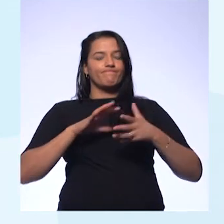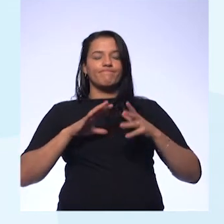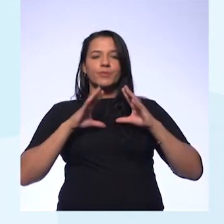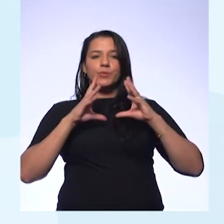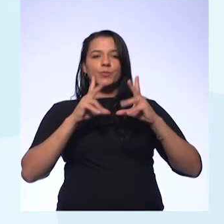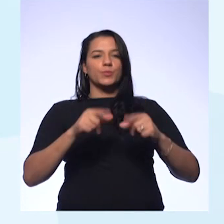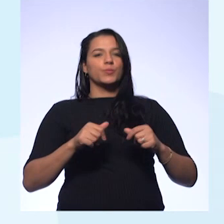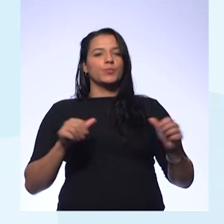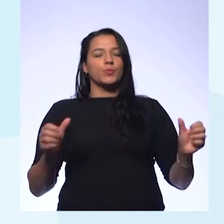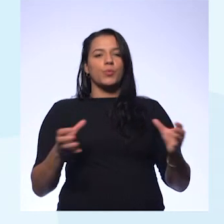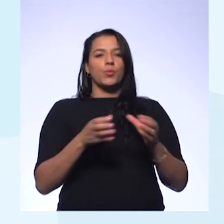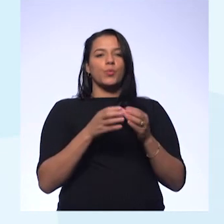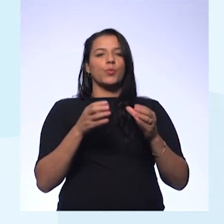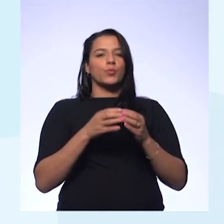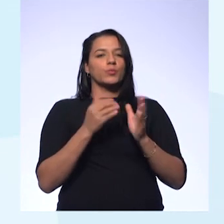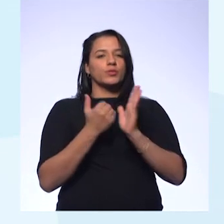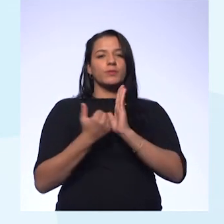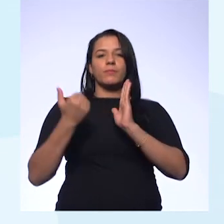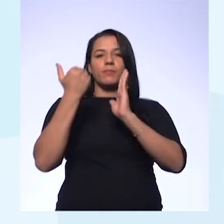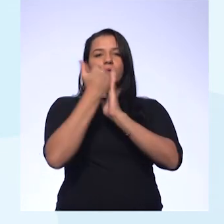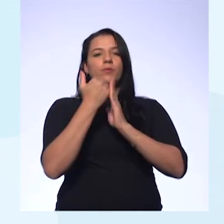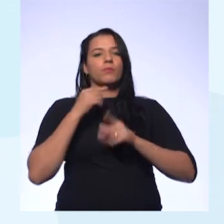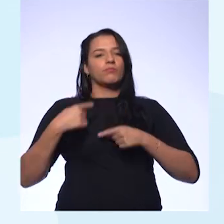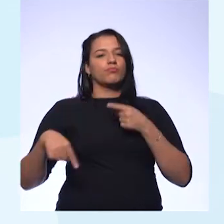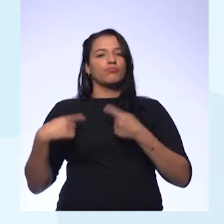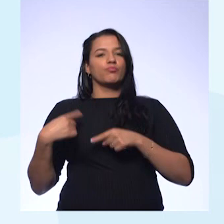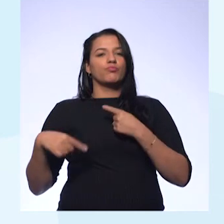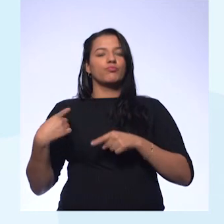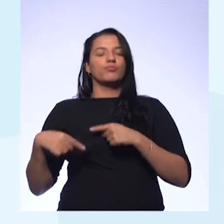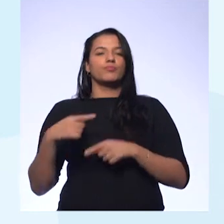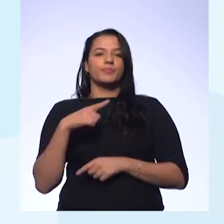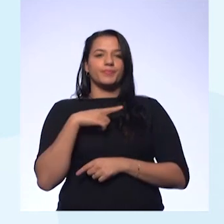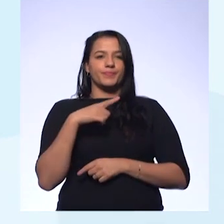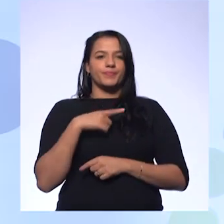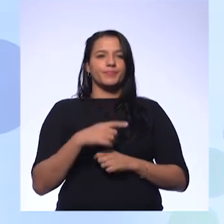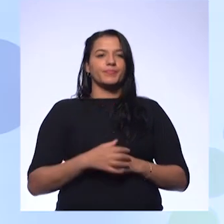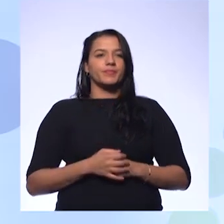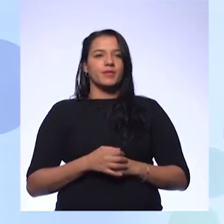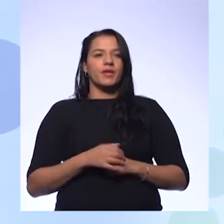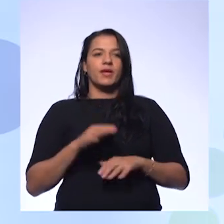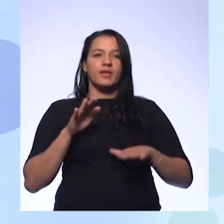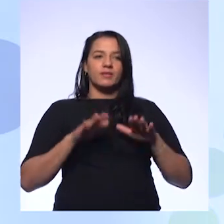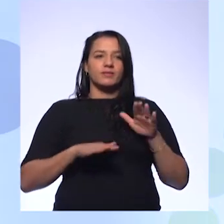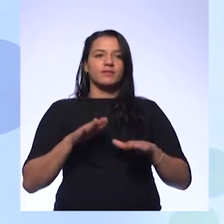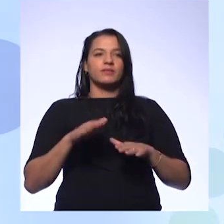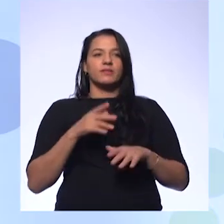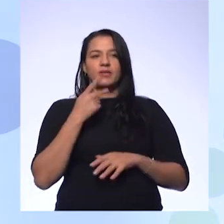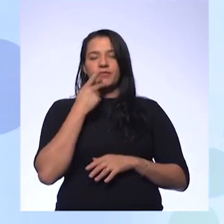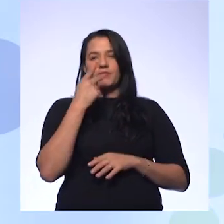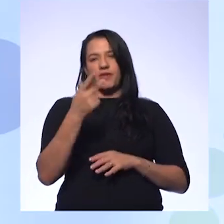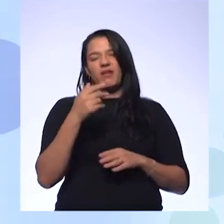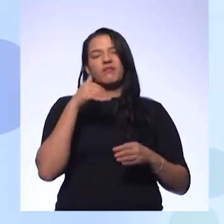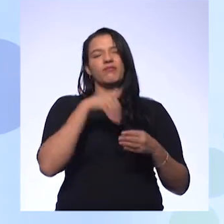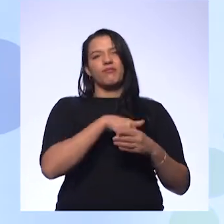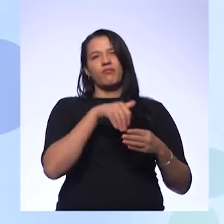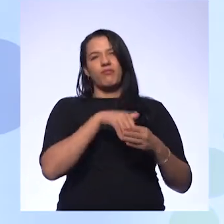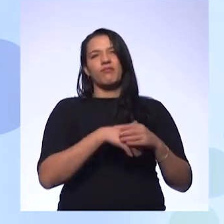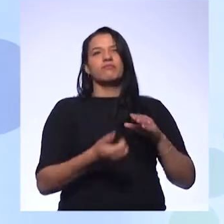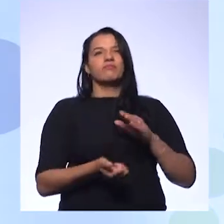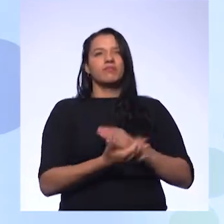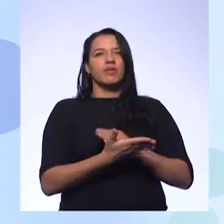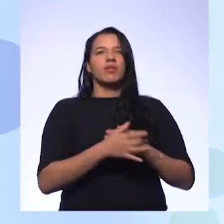que desejavam maior participação política, né? Então, ele até problematiza ali a questão das eleições, das fraudes,